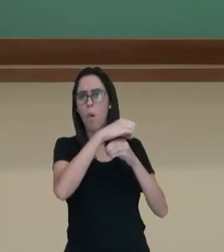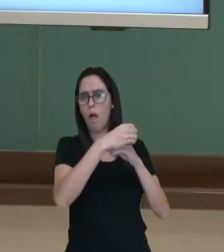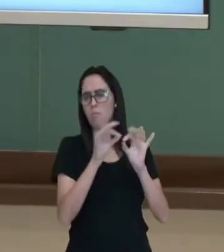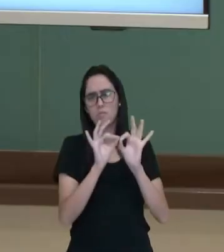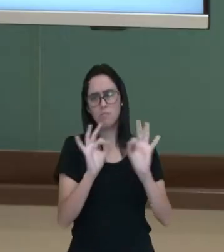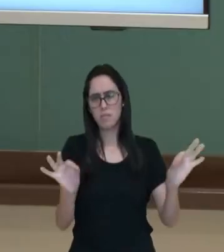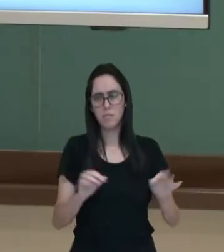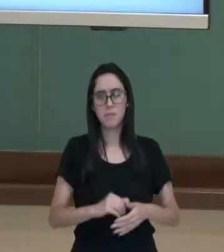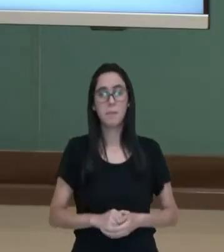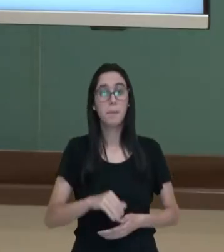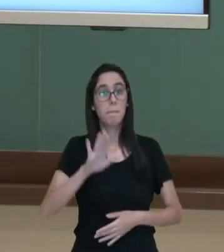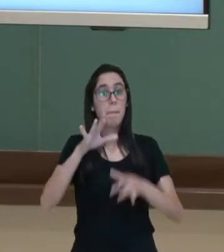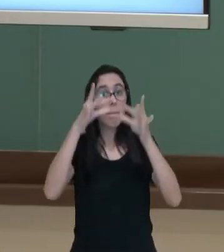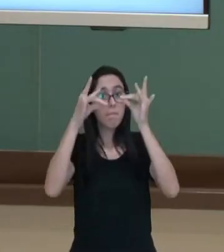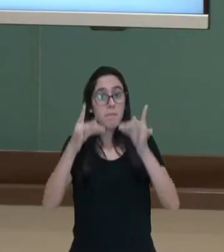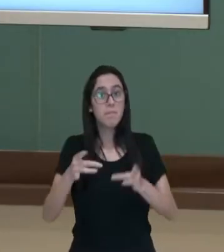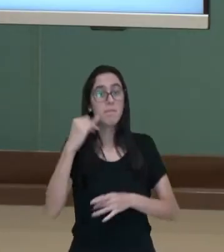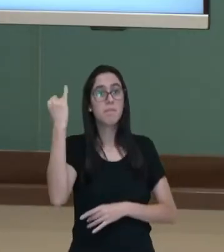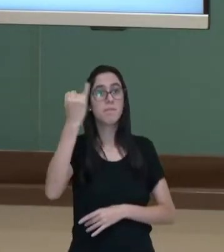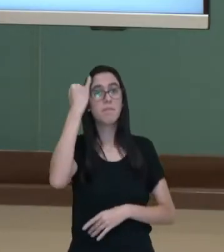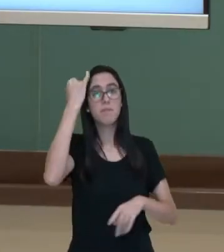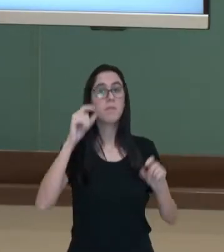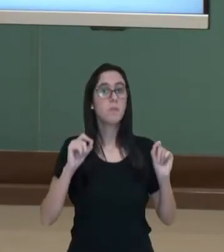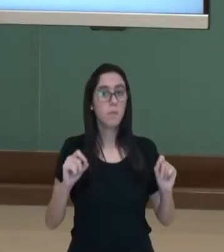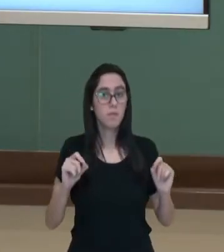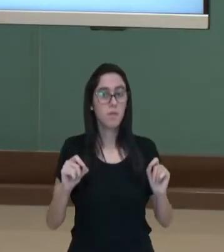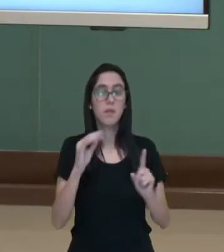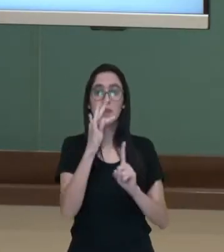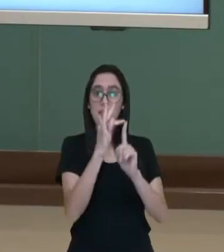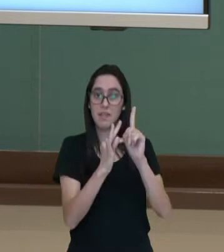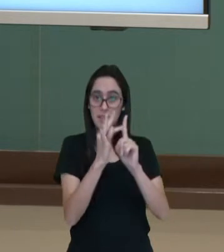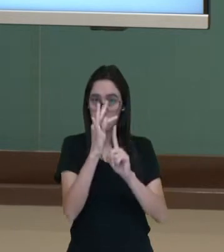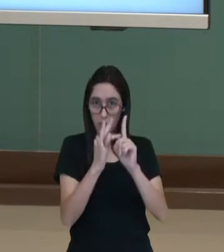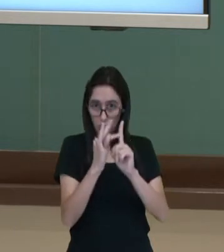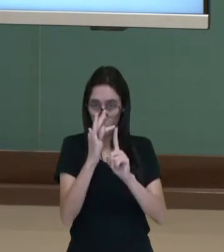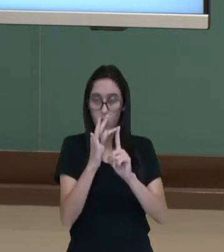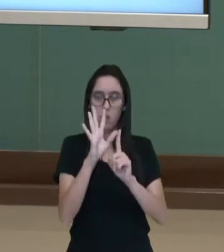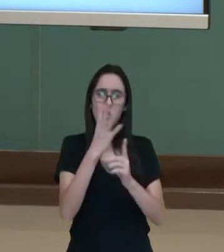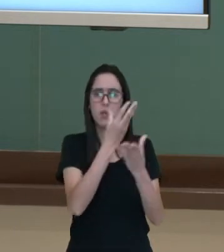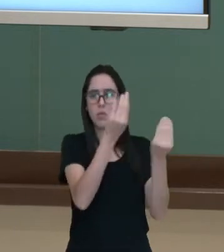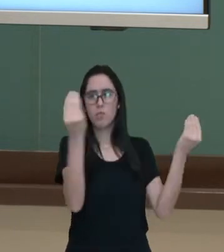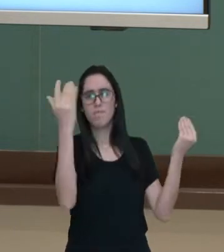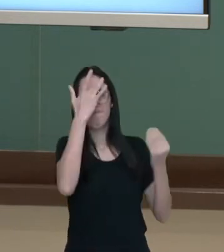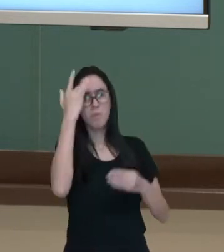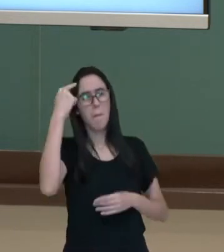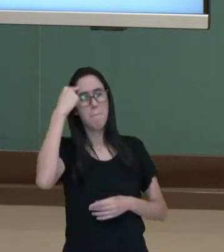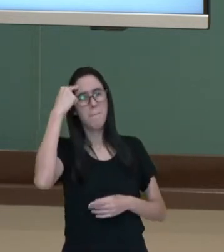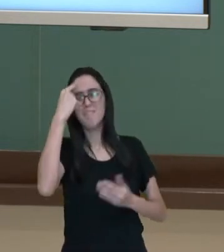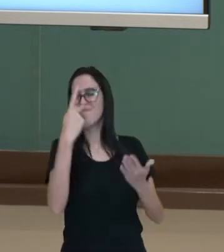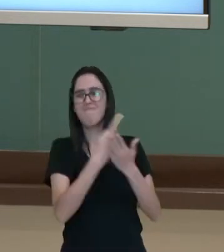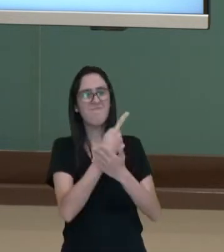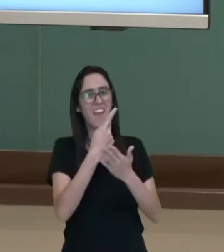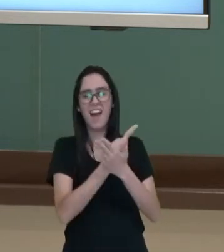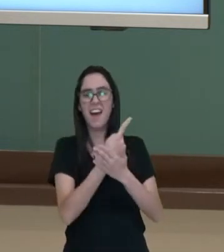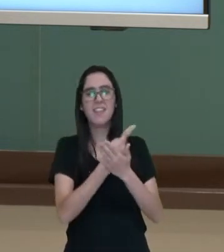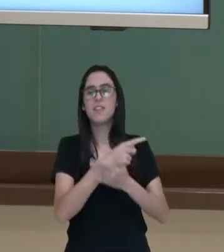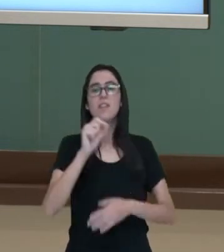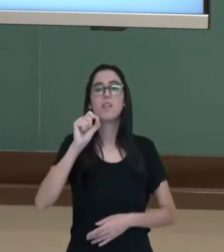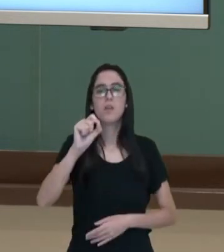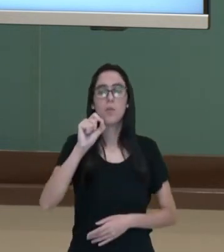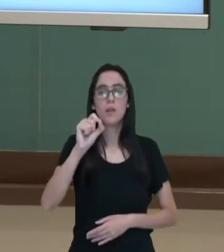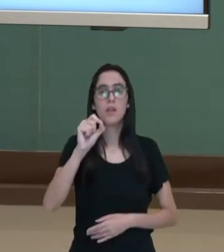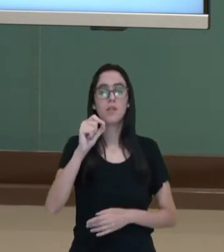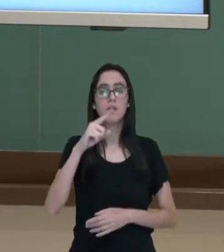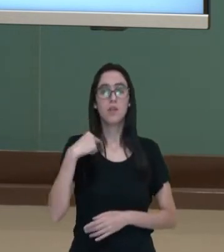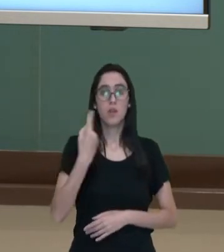um detalhe importante, tá, pessoal? A temperatura, ao contrário do que muitas pessoas pensam, a unidade de medida não é o